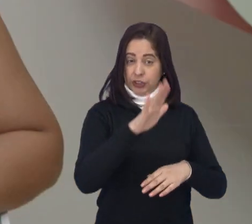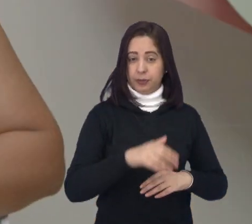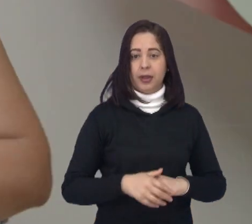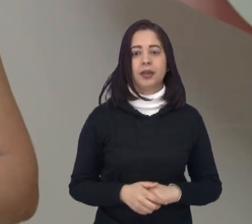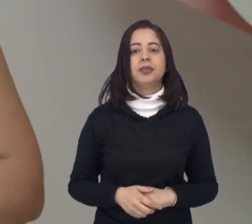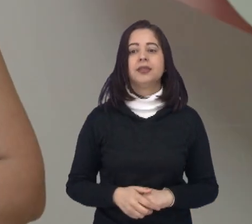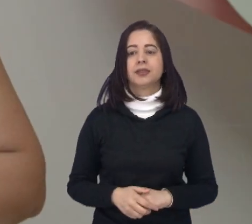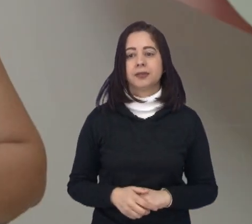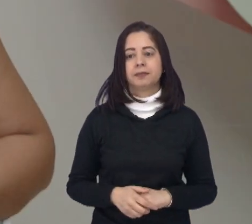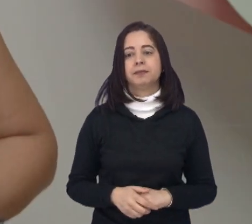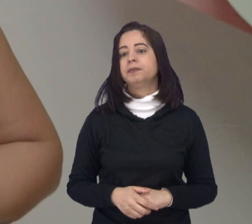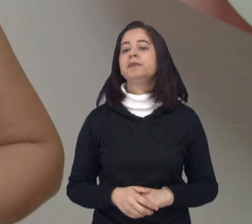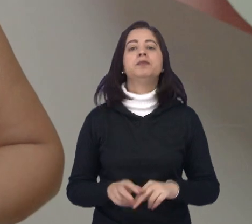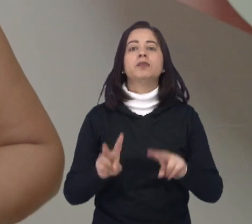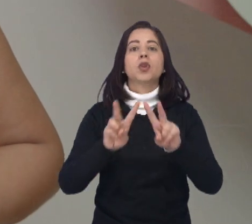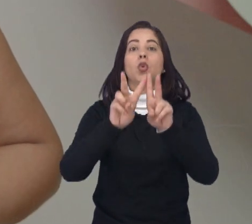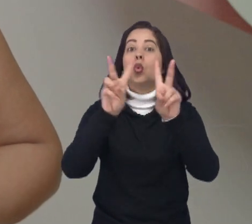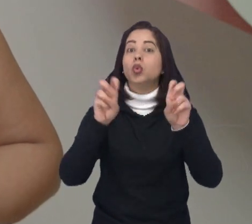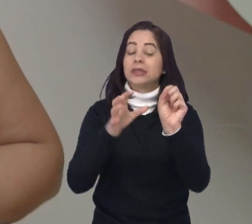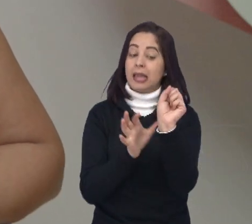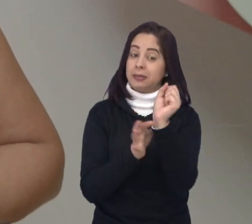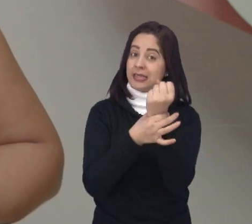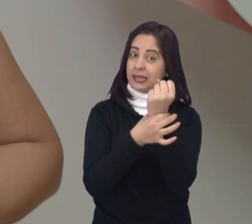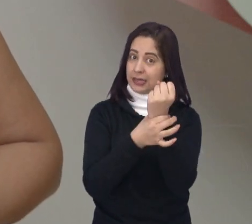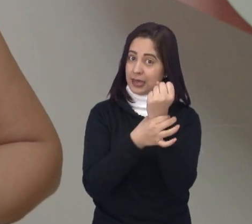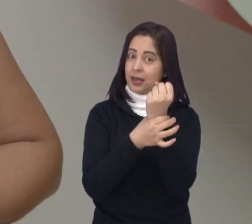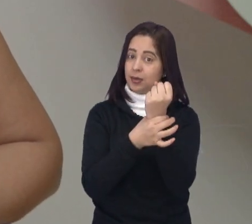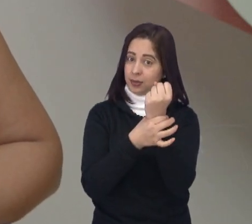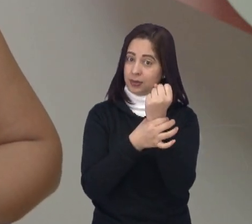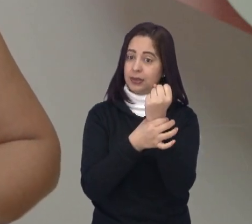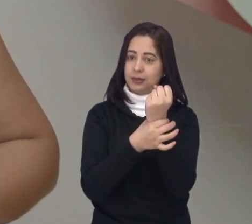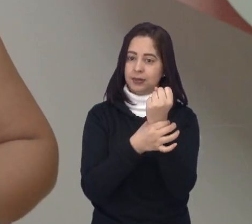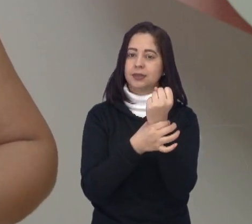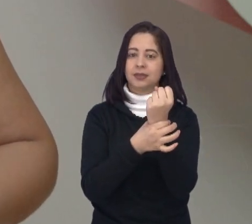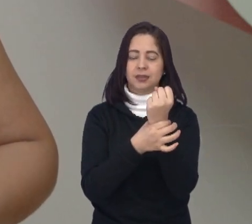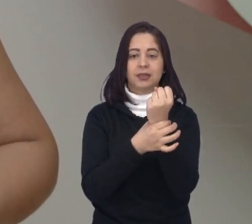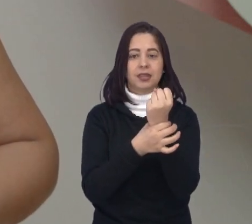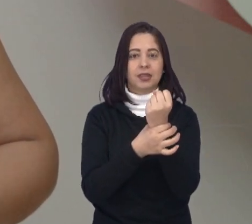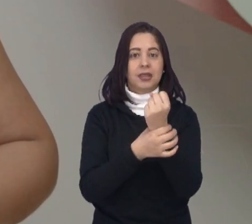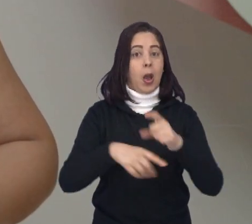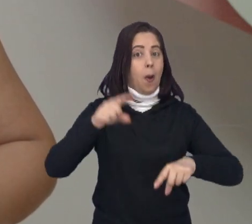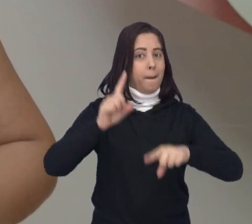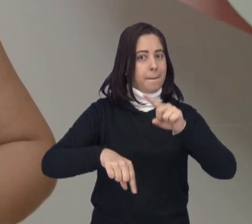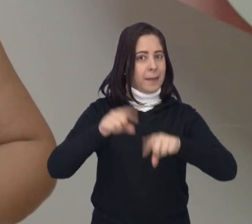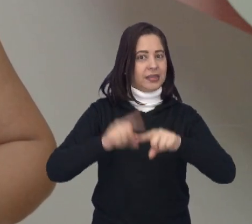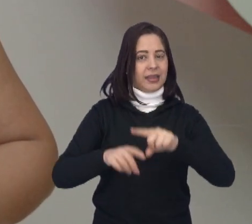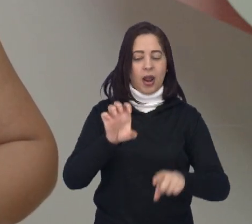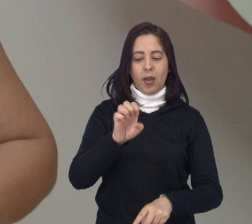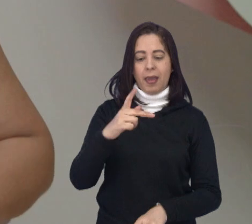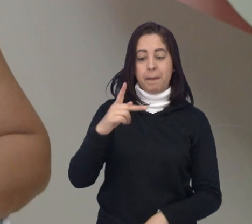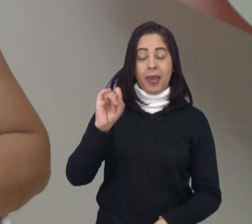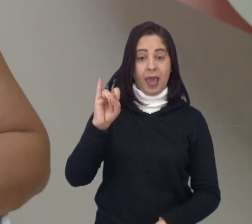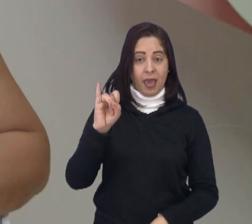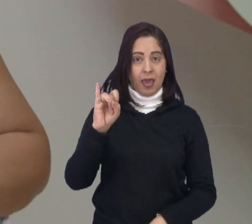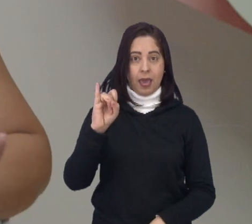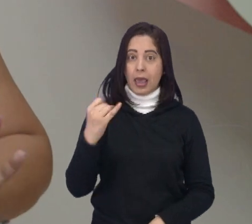E quando o assunto é segurança e bem-estar no trabalho, os equipamentos de proteção individual